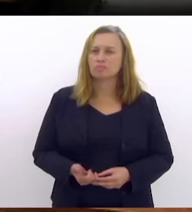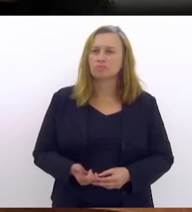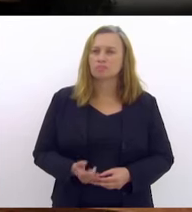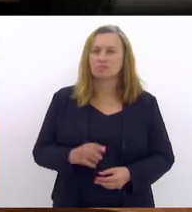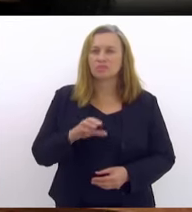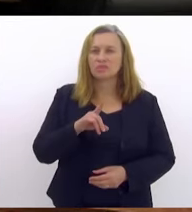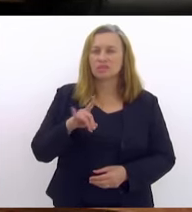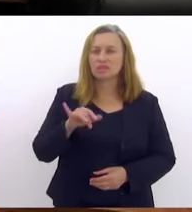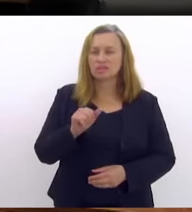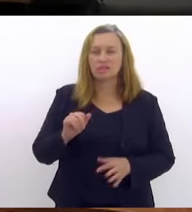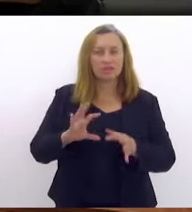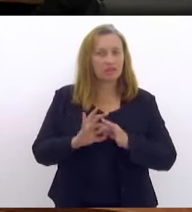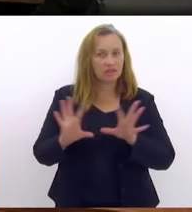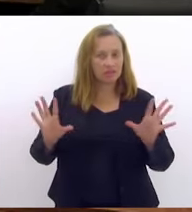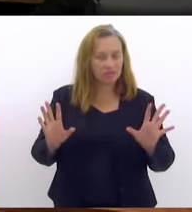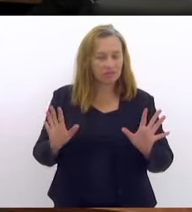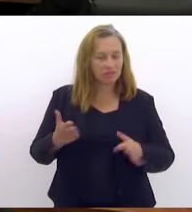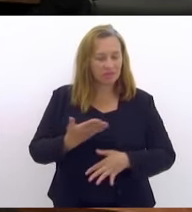Cecília, fica à vontade, tá, minha amiga?